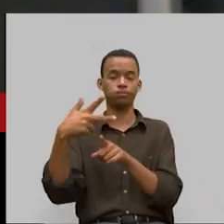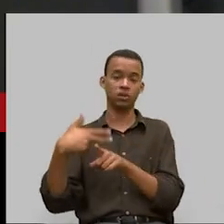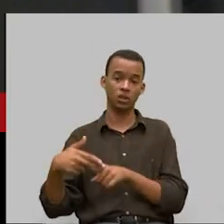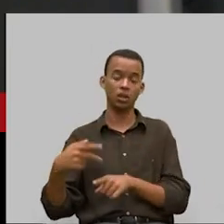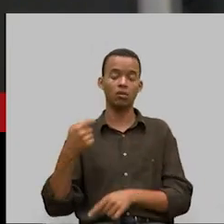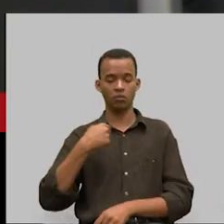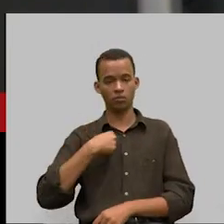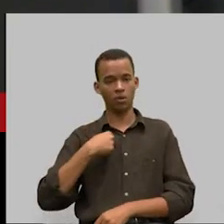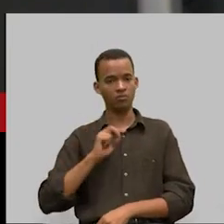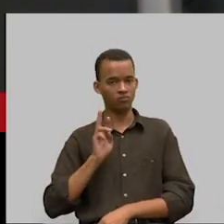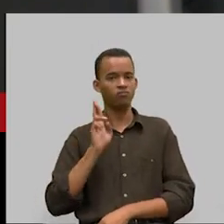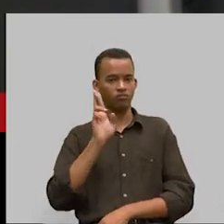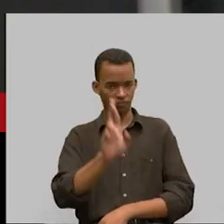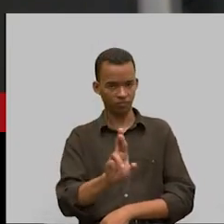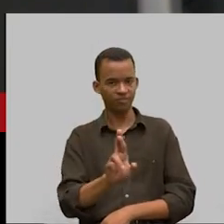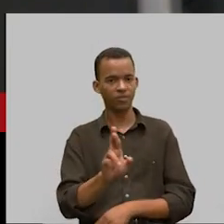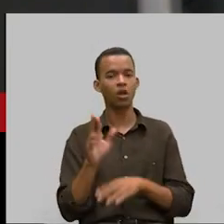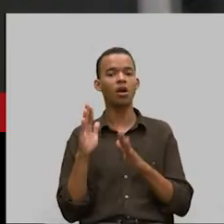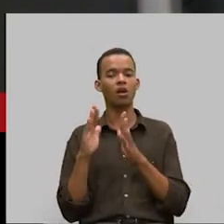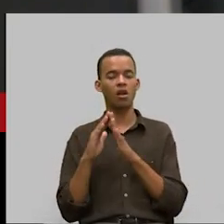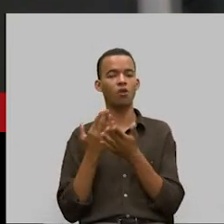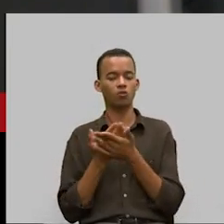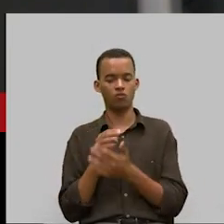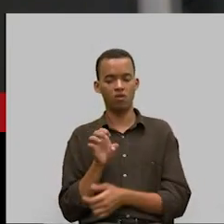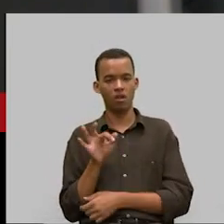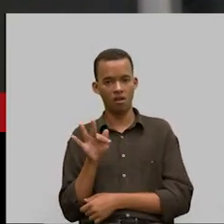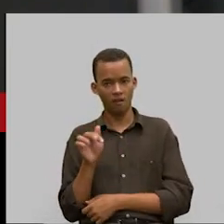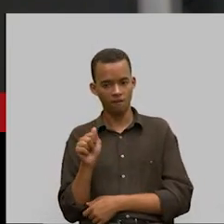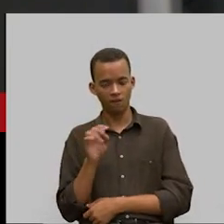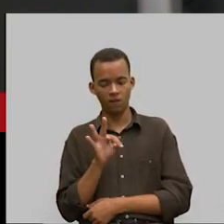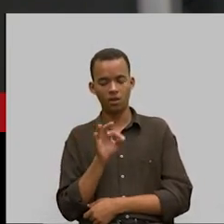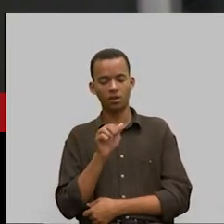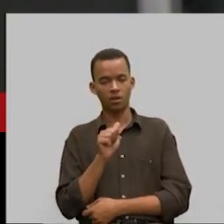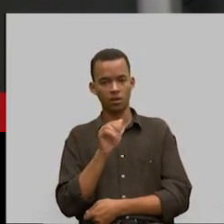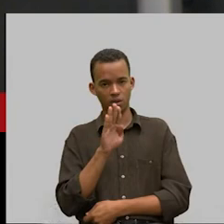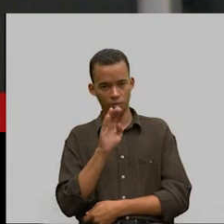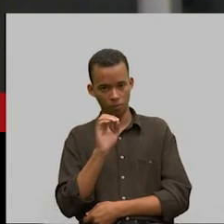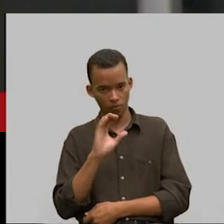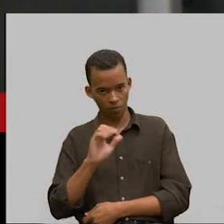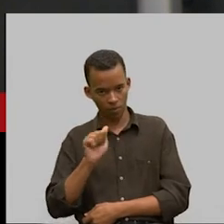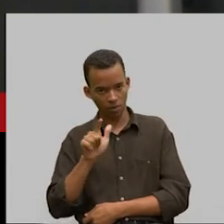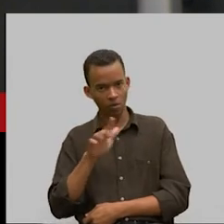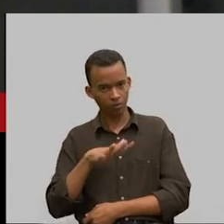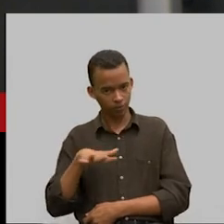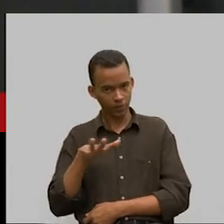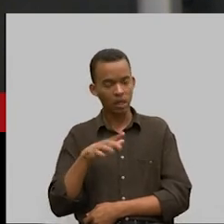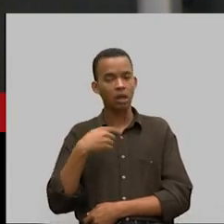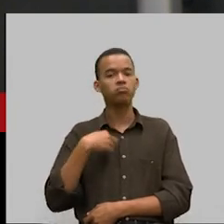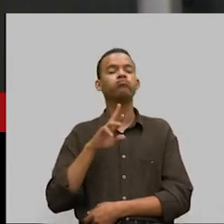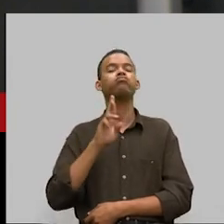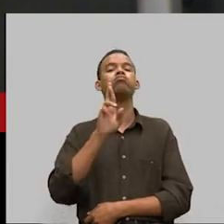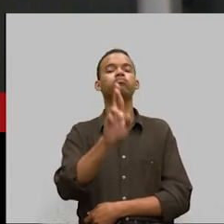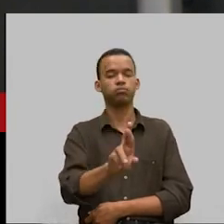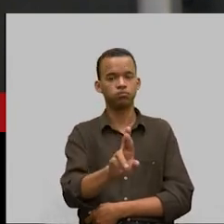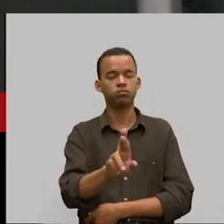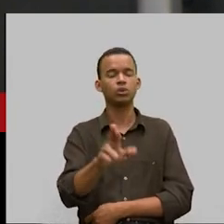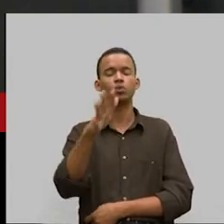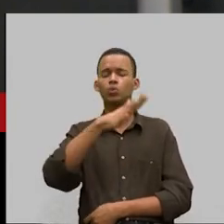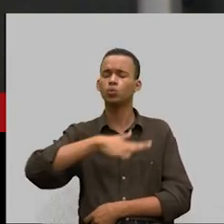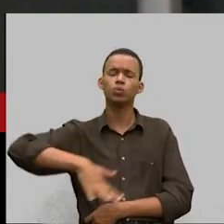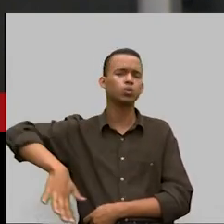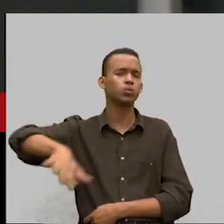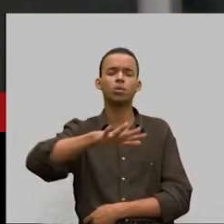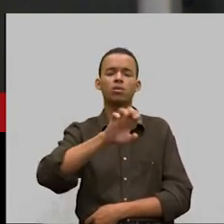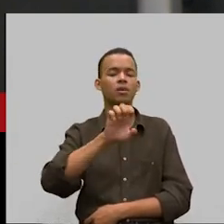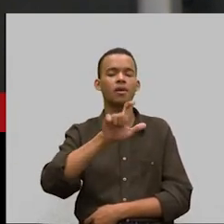família agrícola Tabocal de São Francisco e não somente eles e sim todos os estudantes de escolas famílias agrícolas de